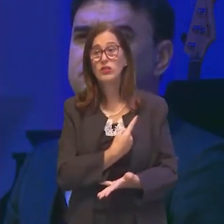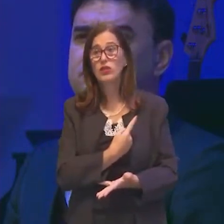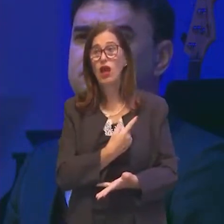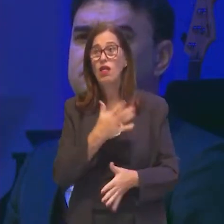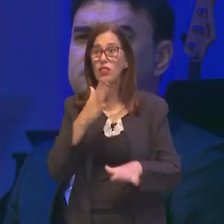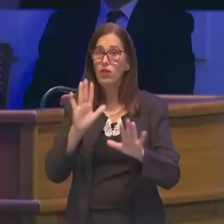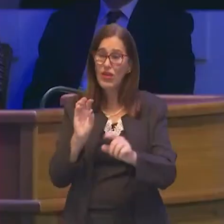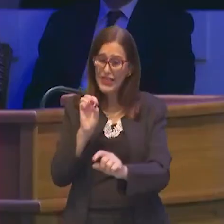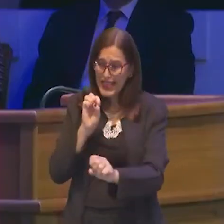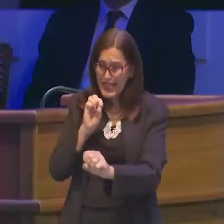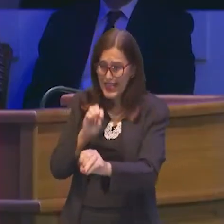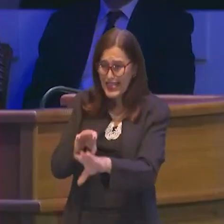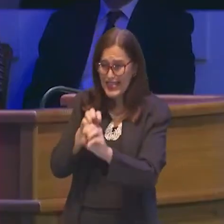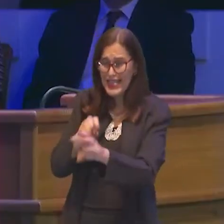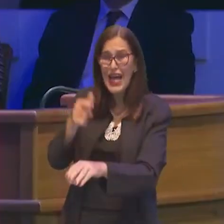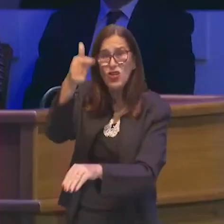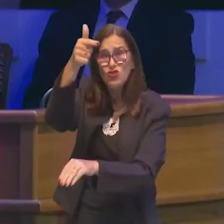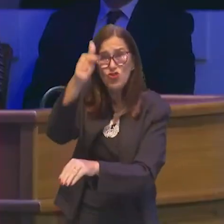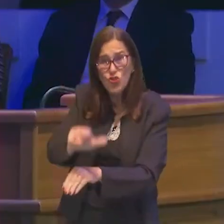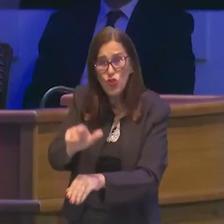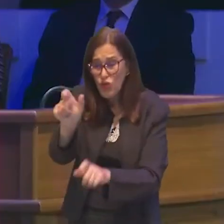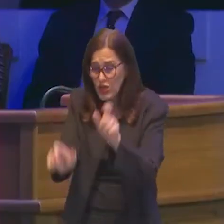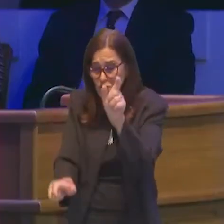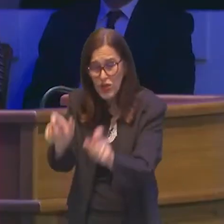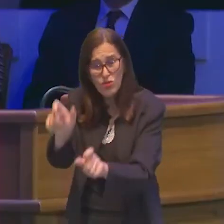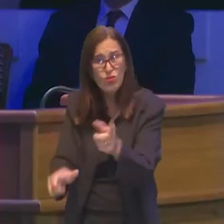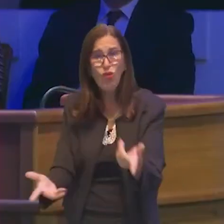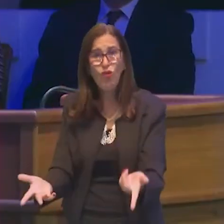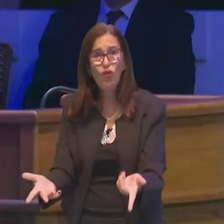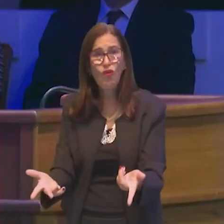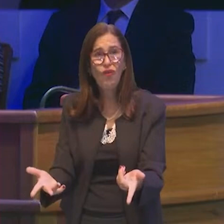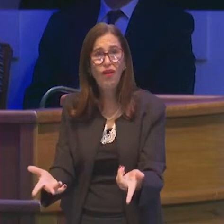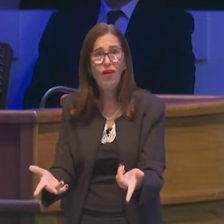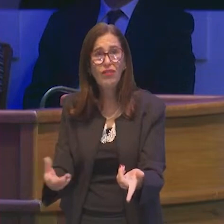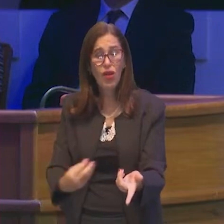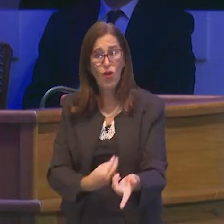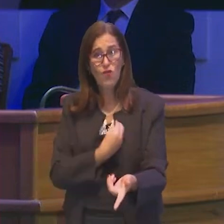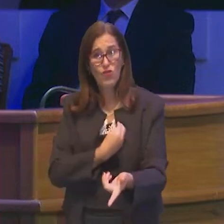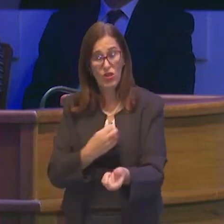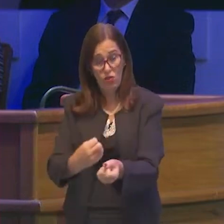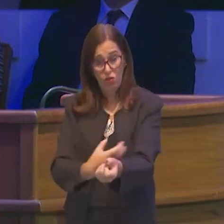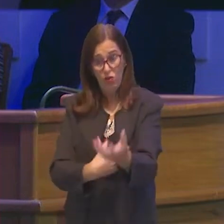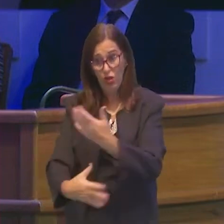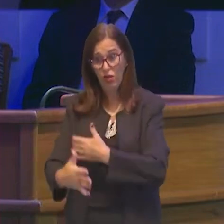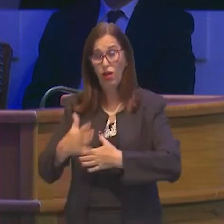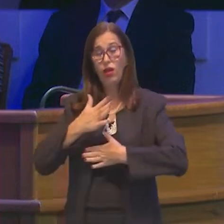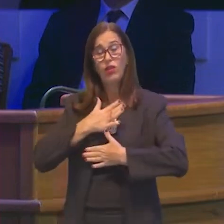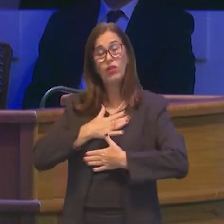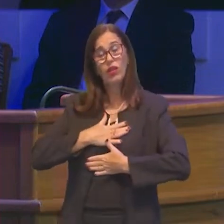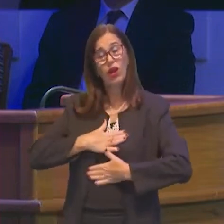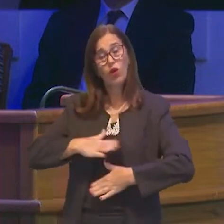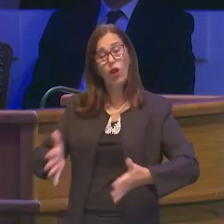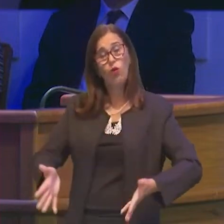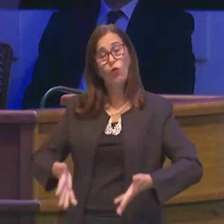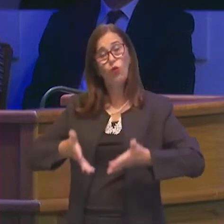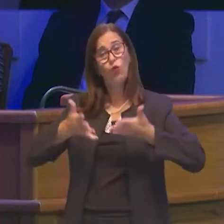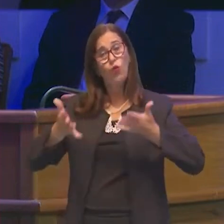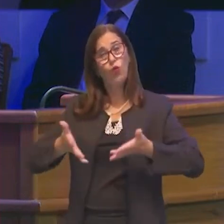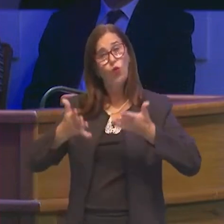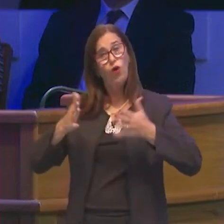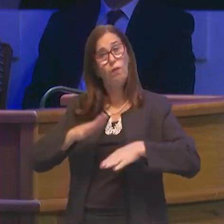talvez, ensinar novamente as pessoas a terem uma vida emocional mais mansa, mais leve,